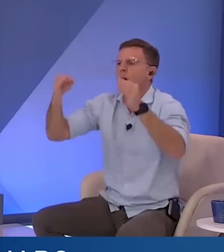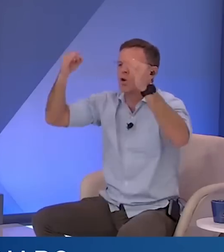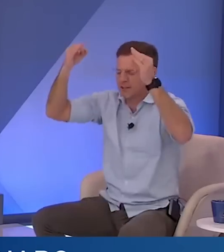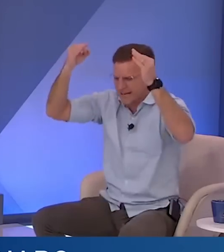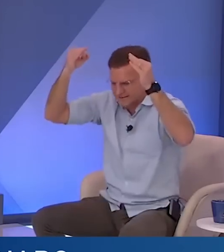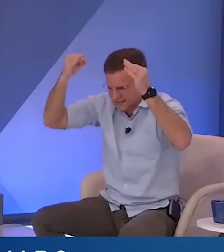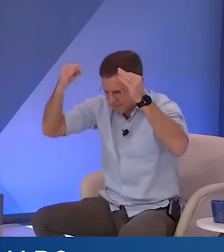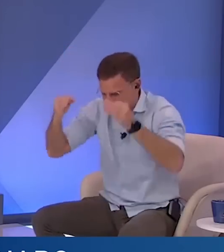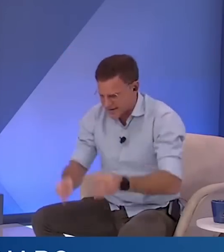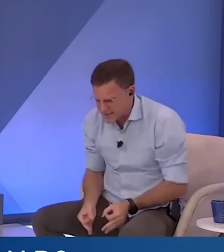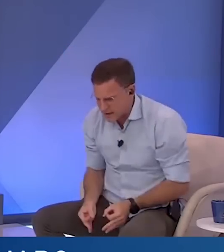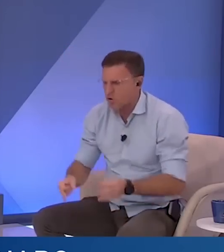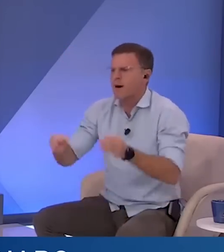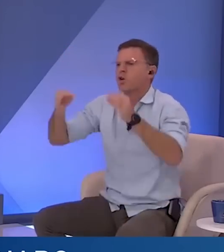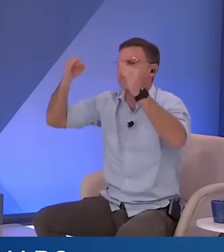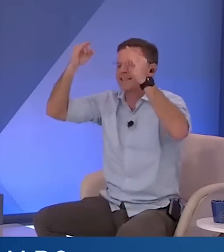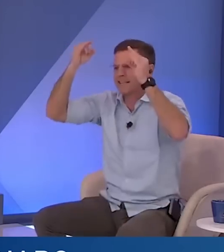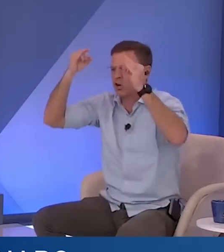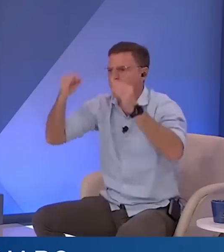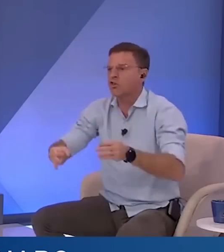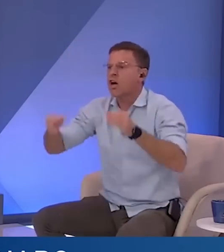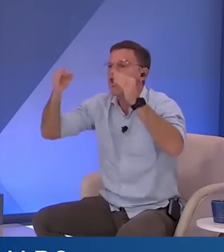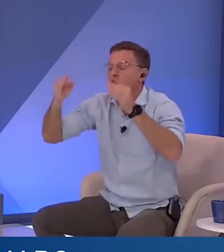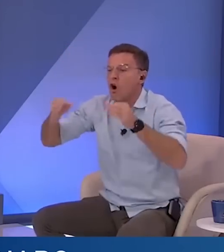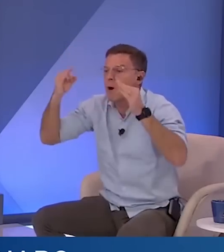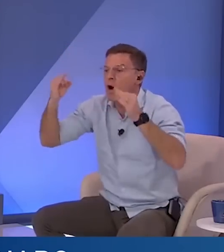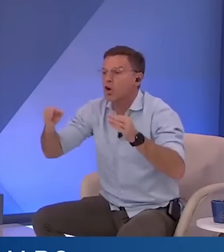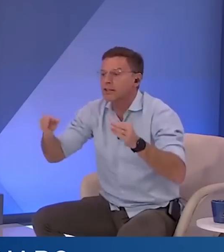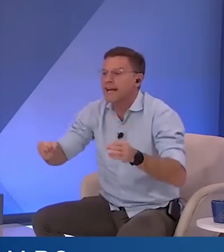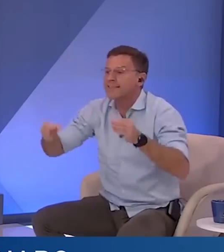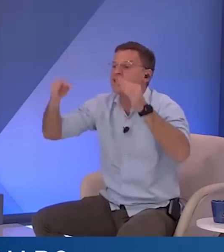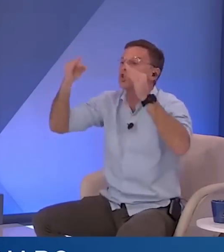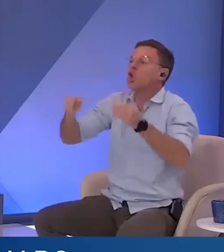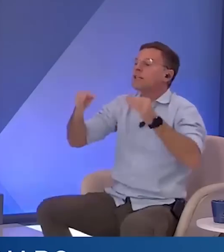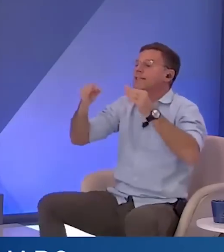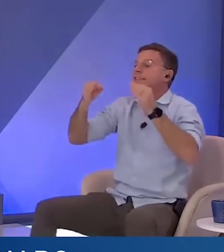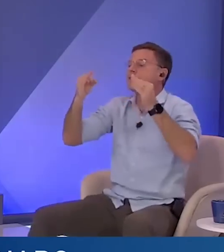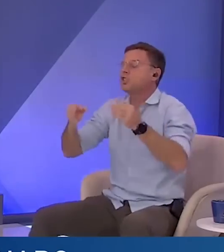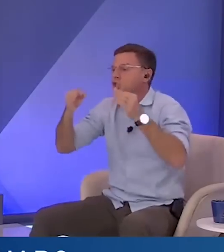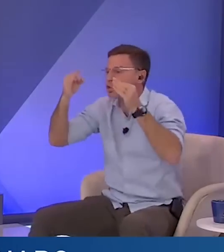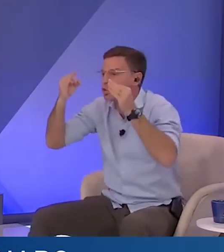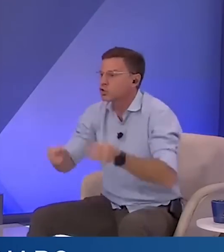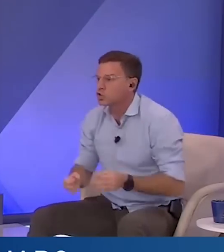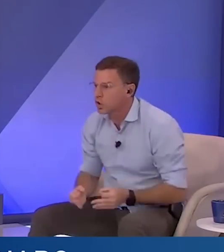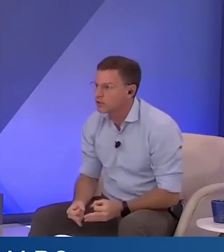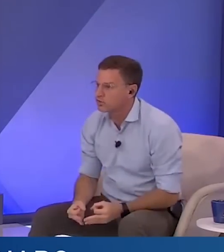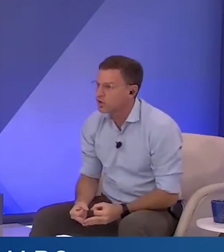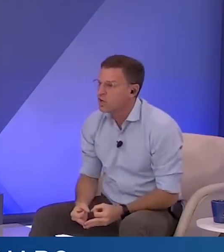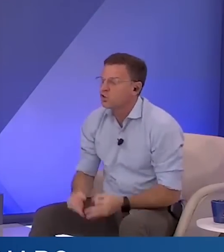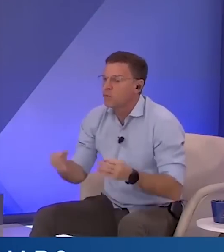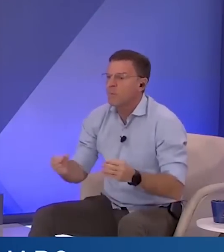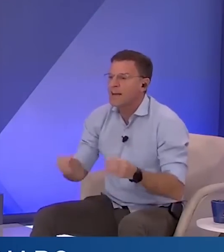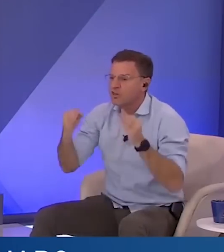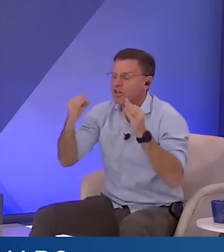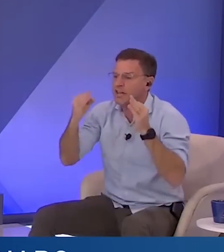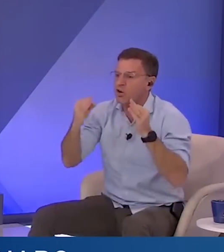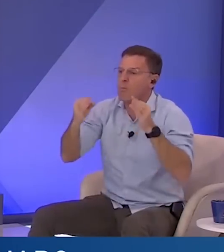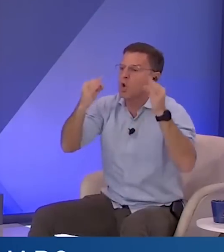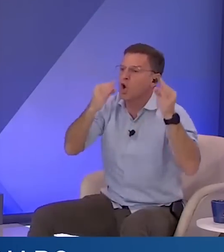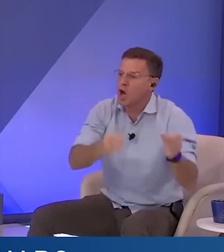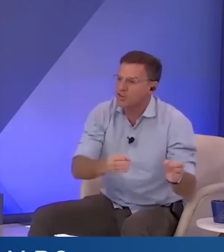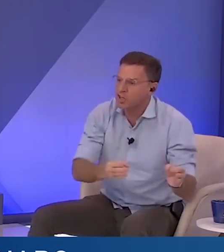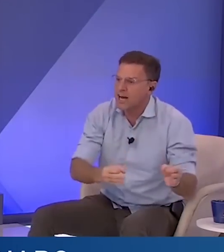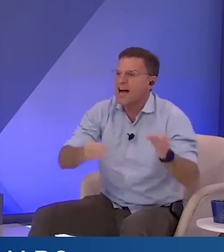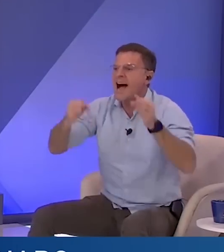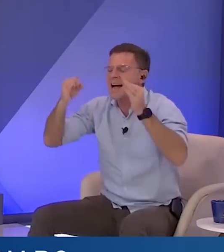como acontece na Marinha como acontece na aeronáutica como acontece em todas as instituições de um país que